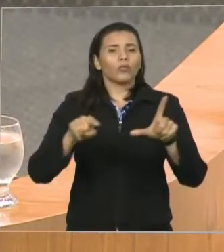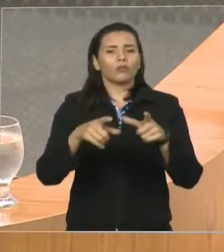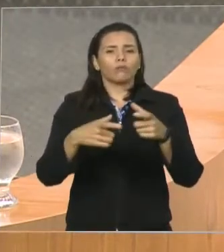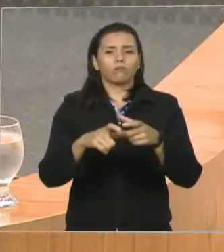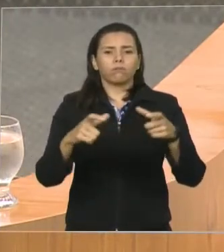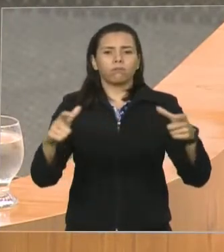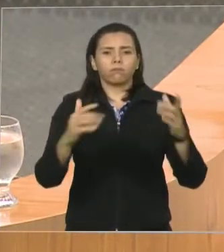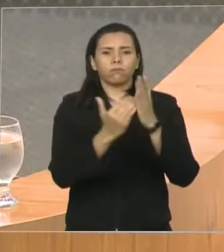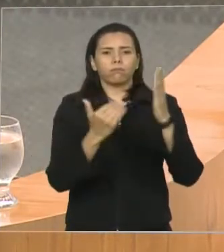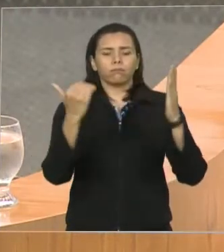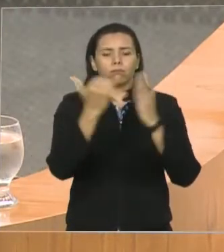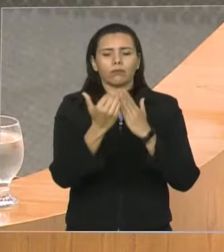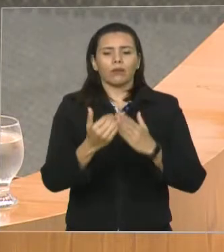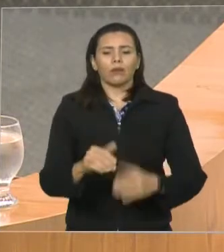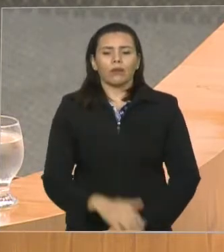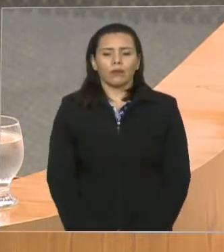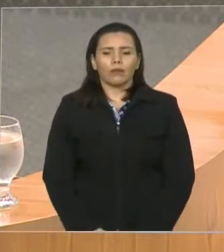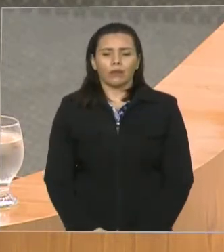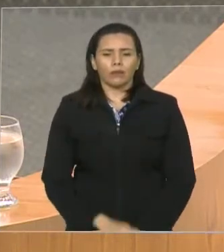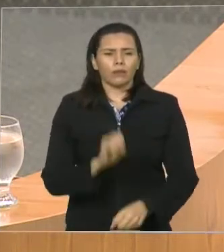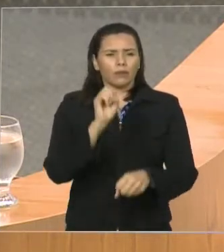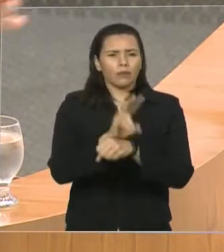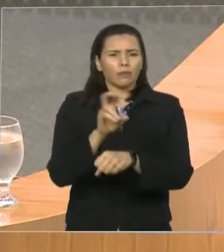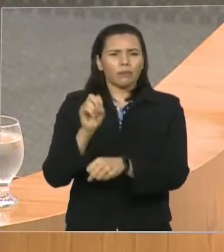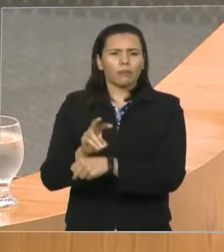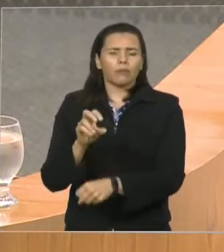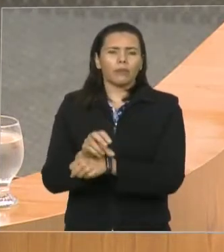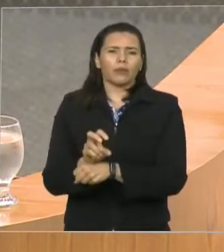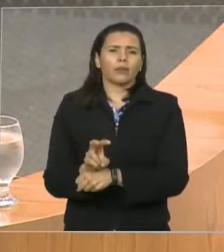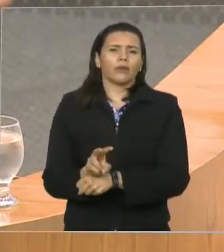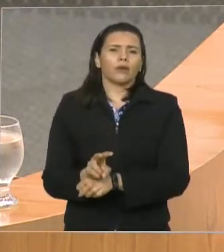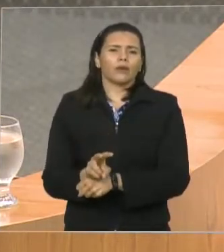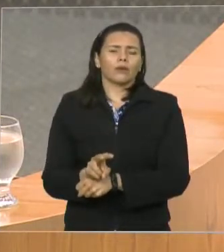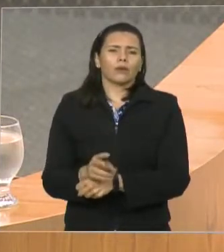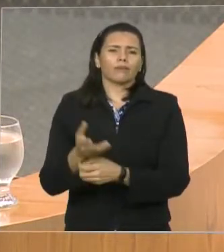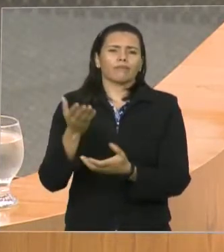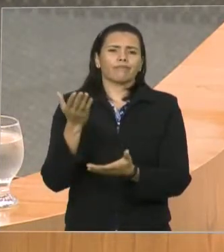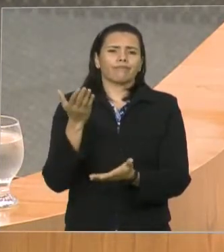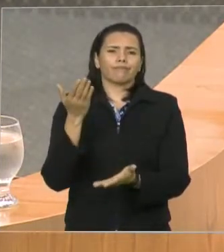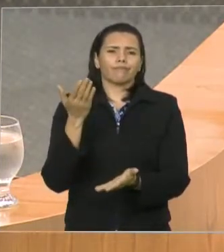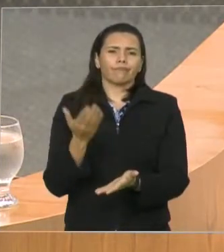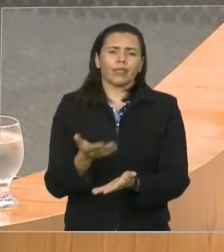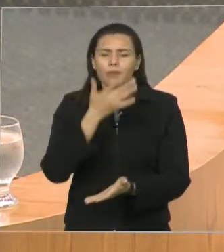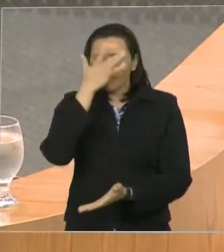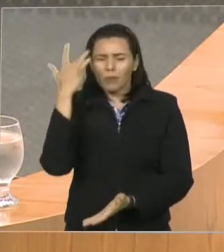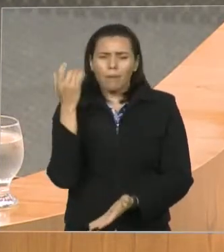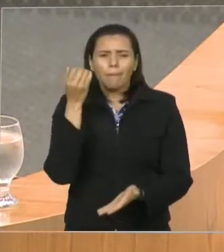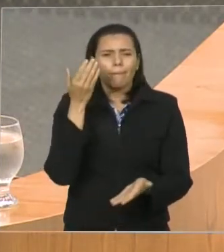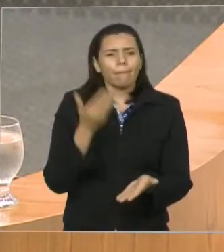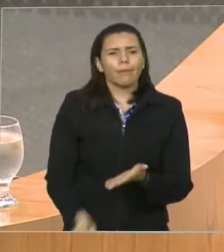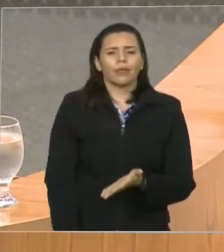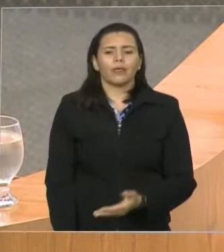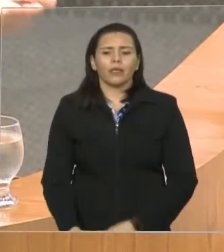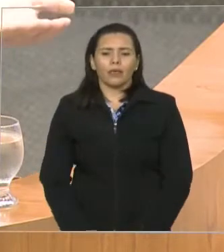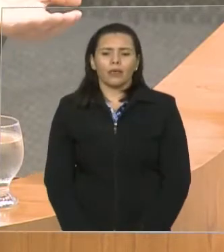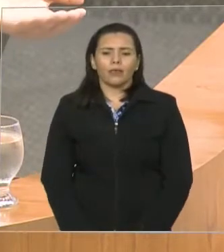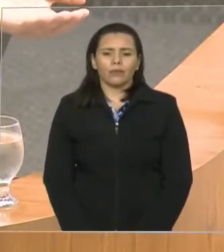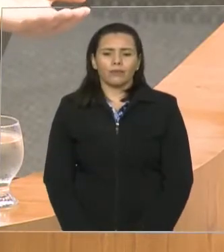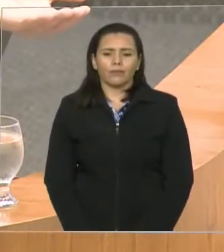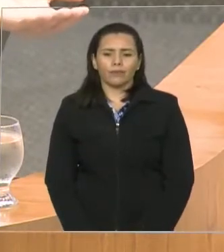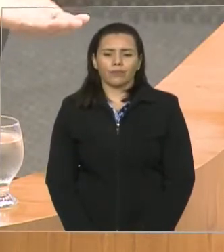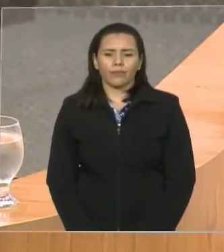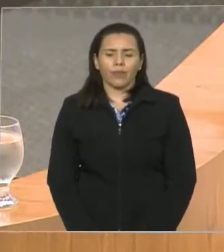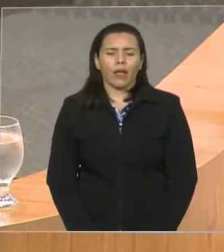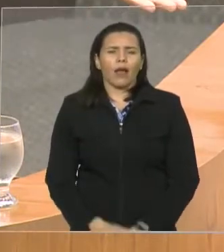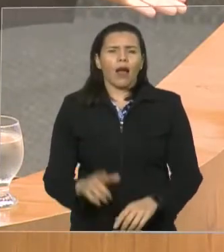desemprego, falindo pequenos empresários, lojistas, pequenos comerciantes. Essa é a realidade